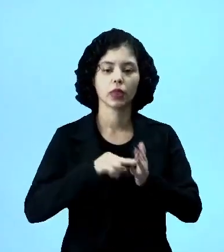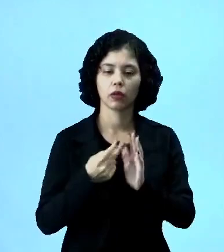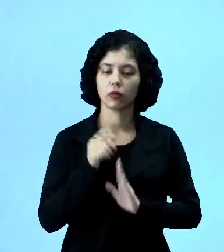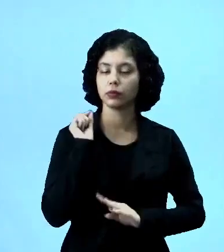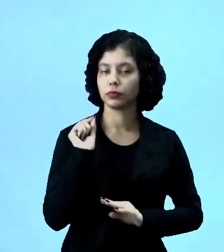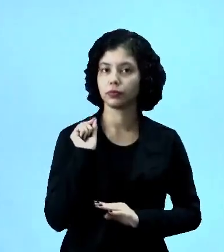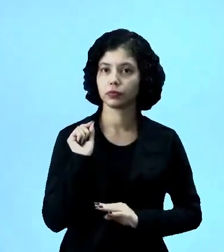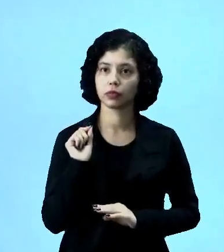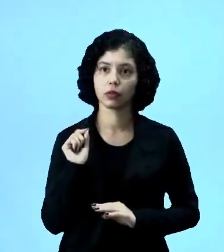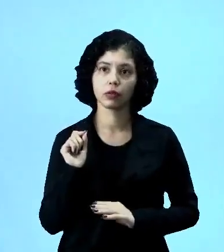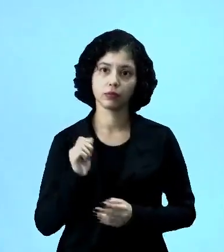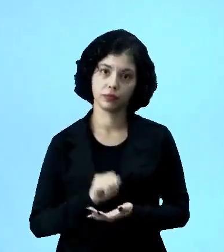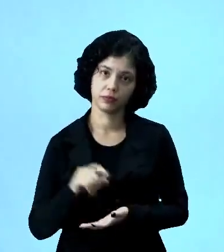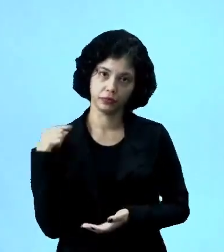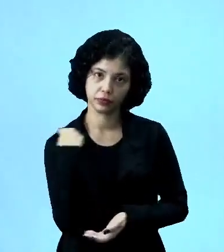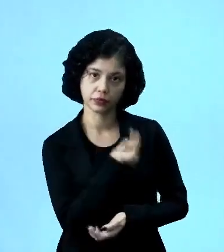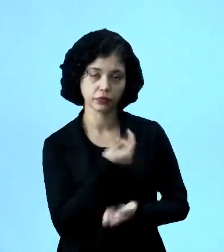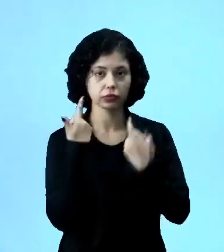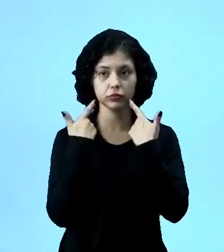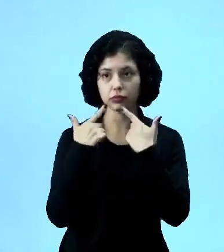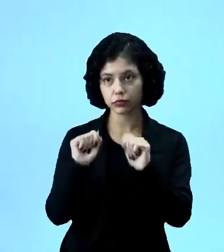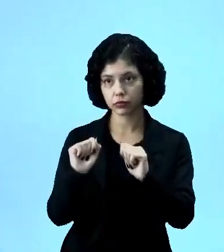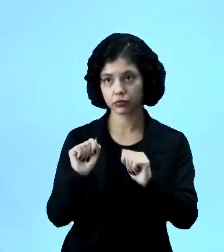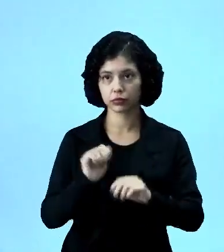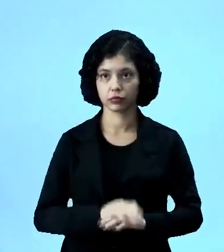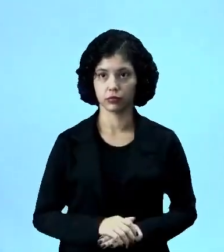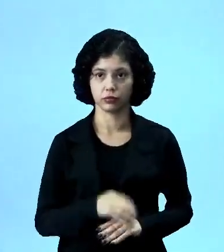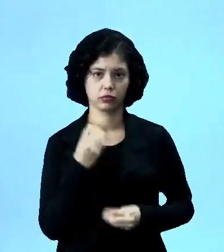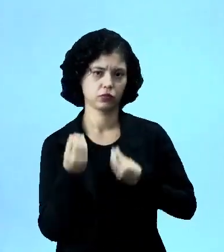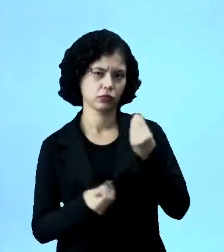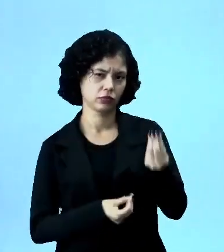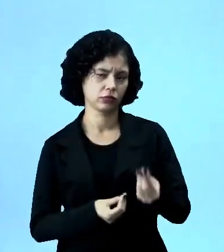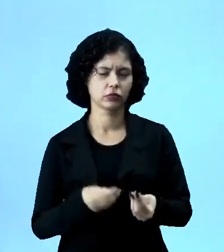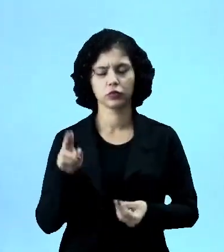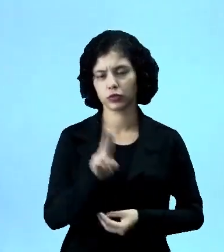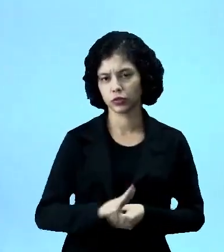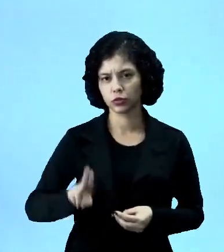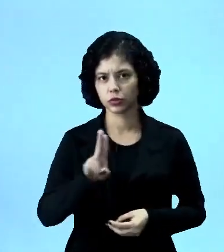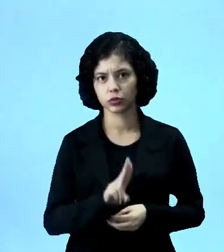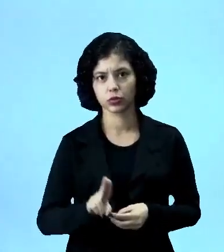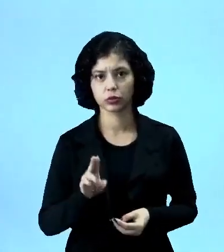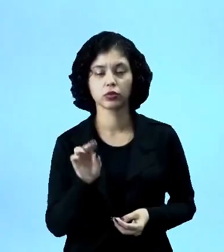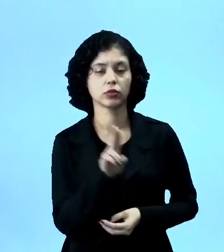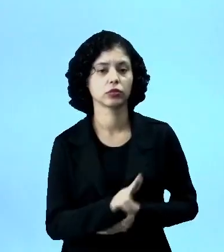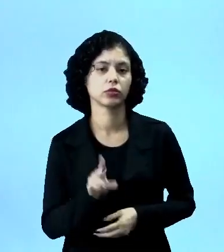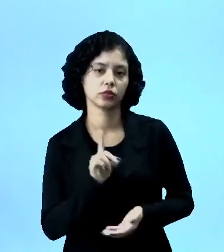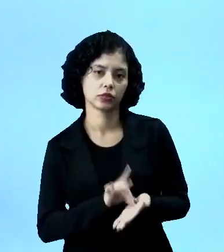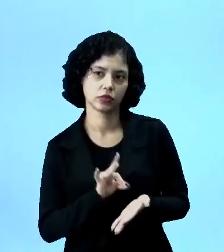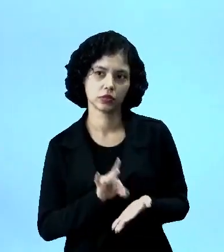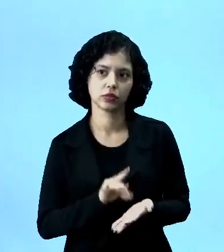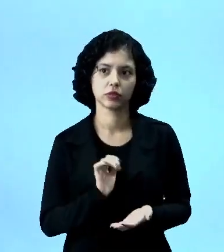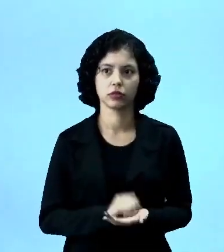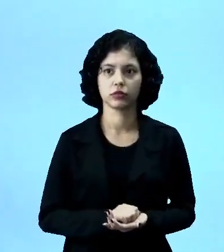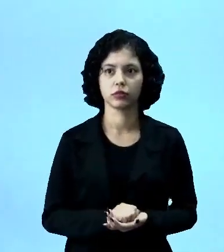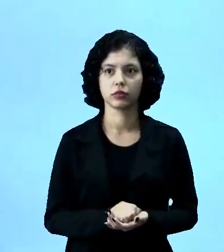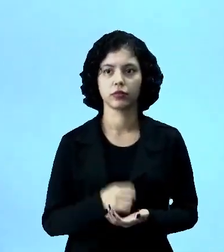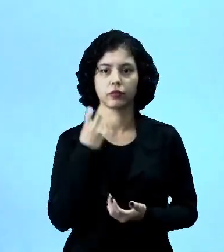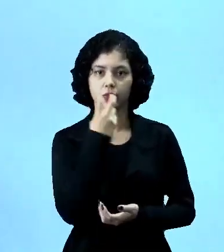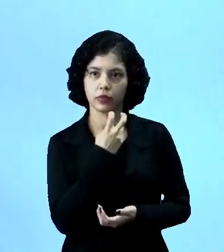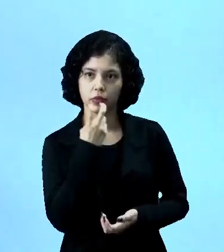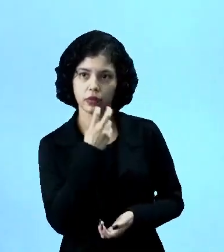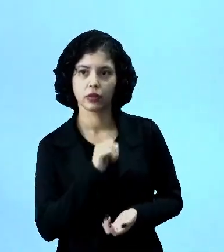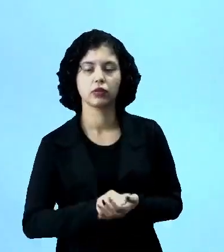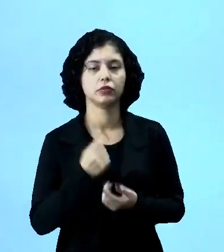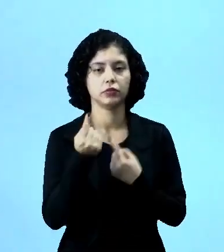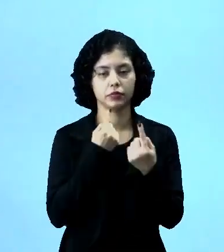o quê? É o emprego, né, da nossa linguagem, né, de uma forma usual, no seu verdadeiro uso, né, na parte oral,